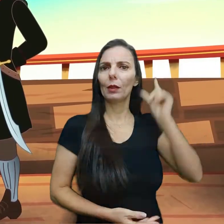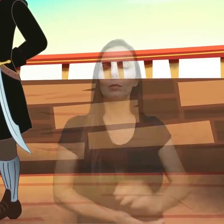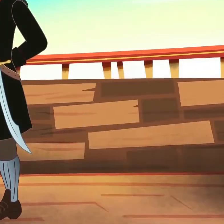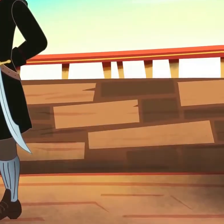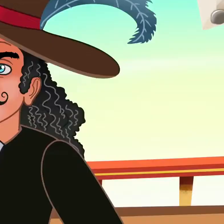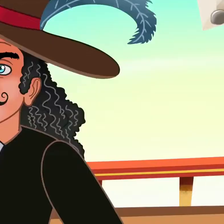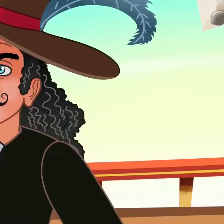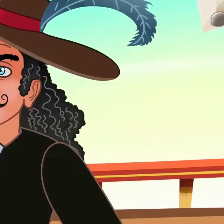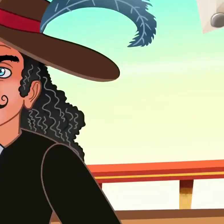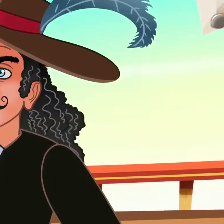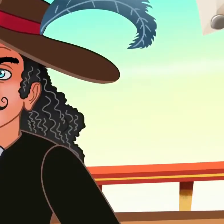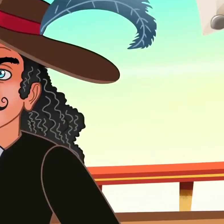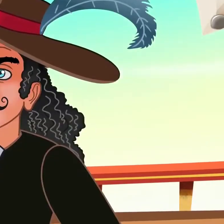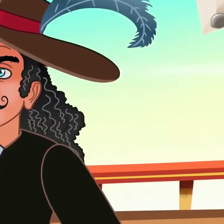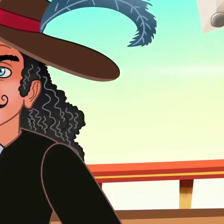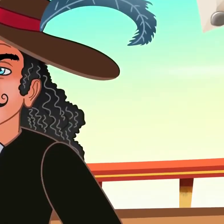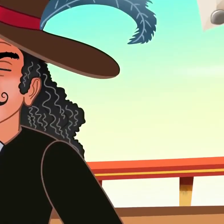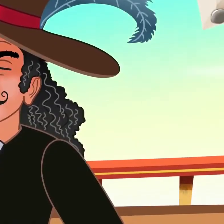Pan.